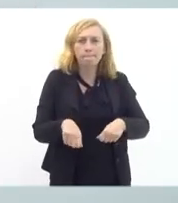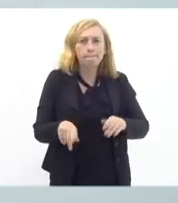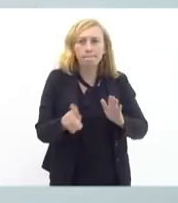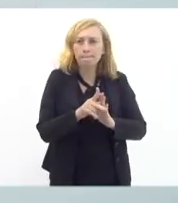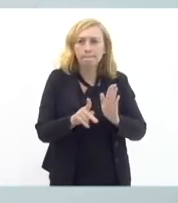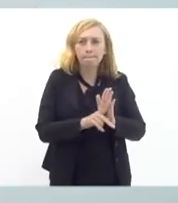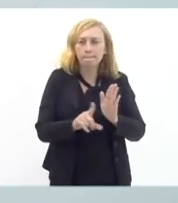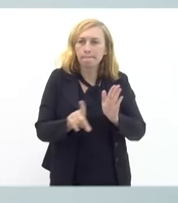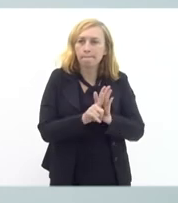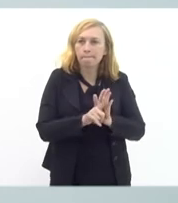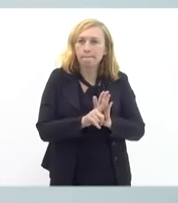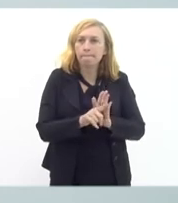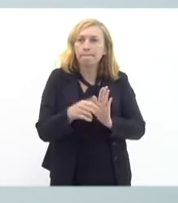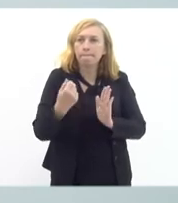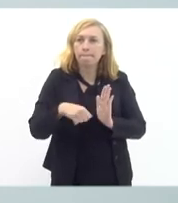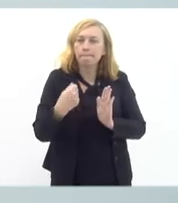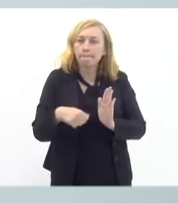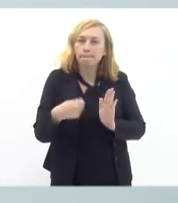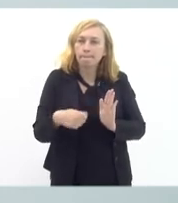não.